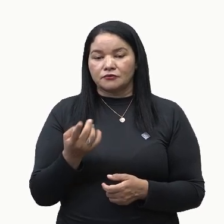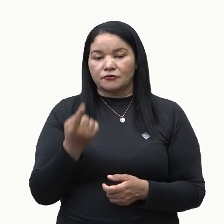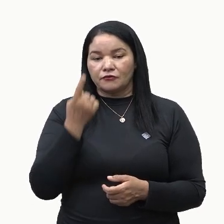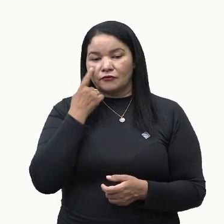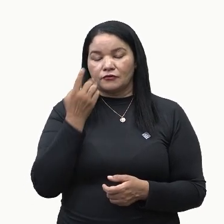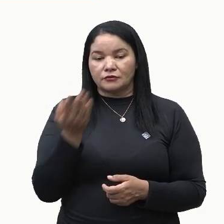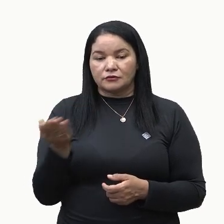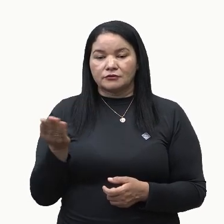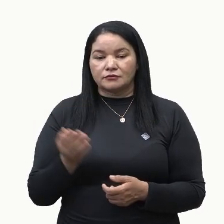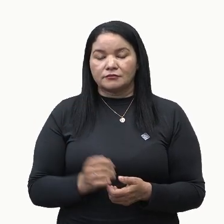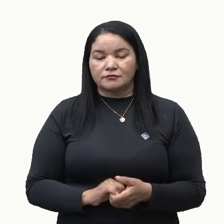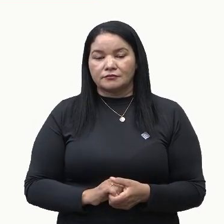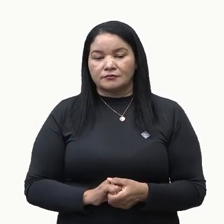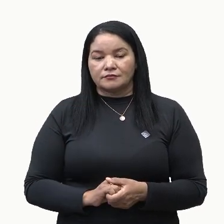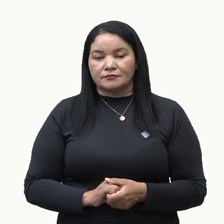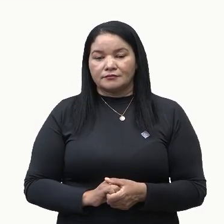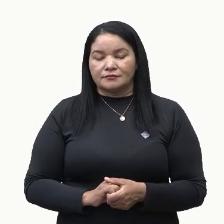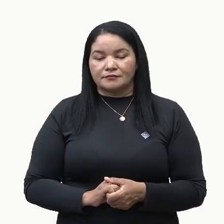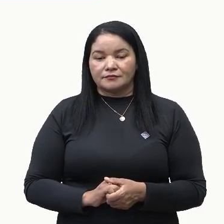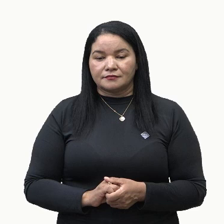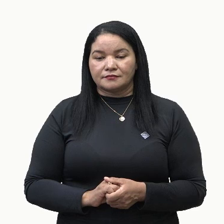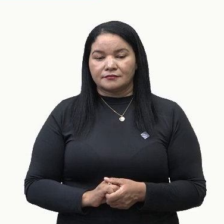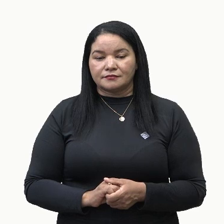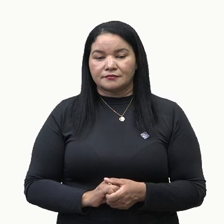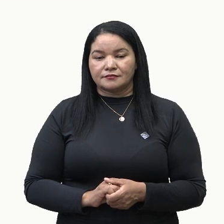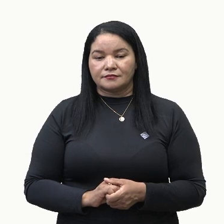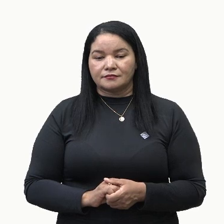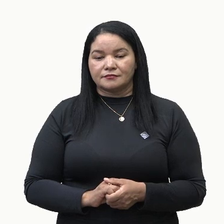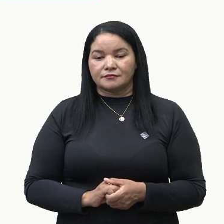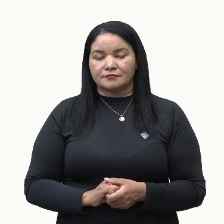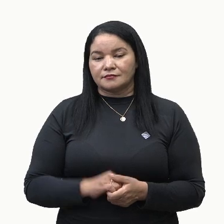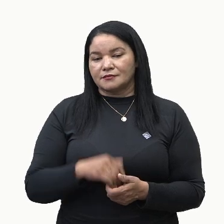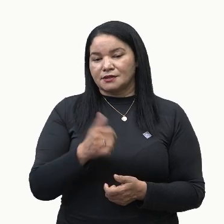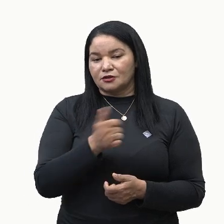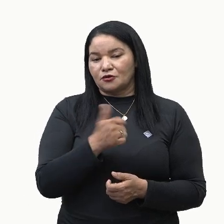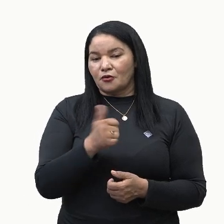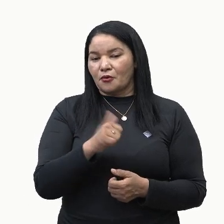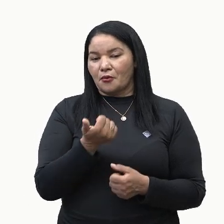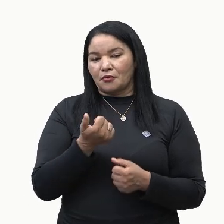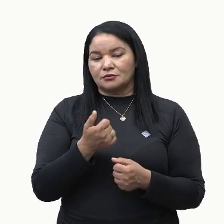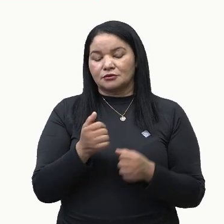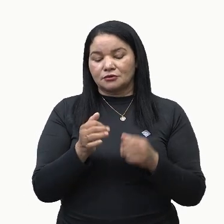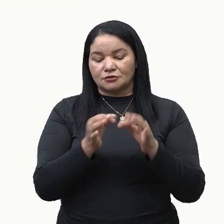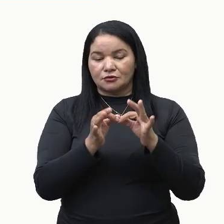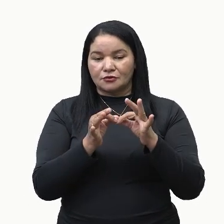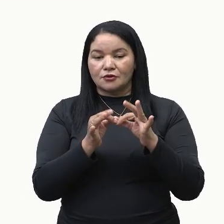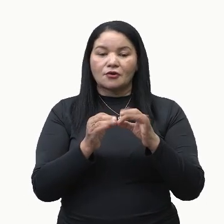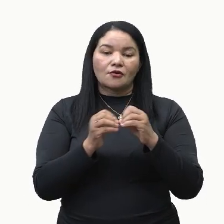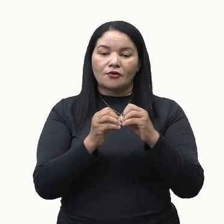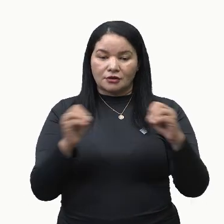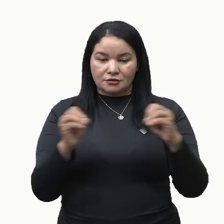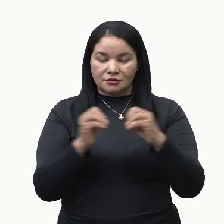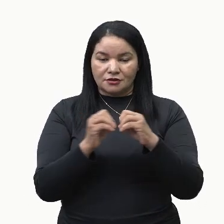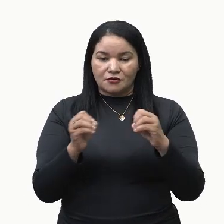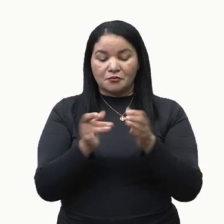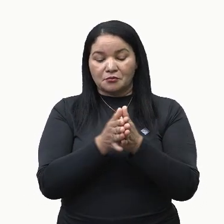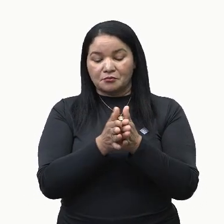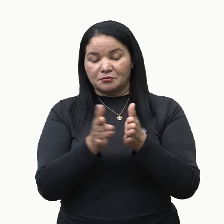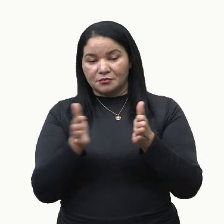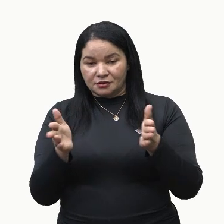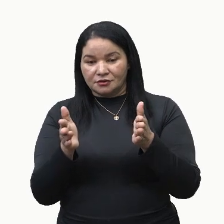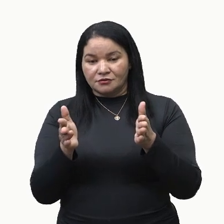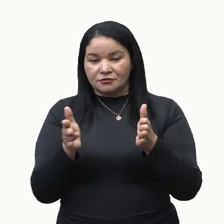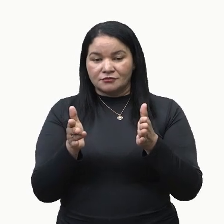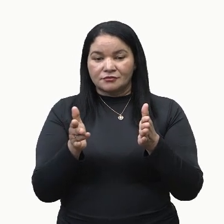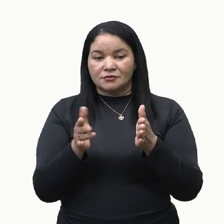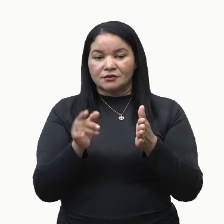6, 7, 8, 9, 10, 11. 11 orações. Temos um período aí de